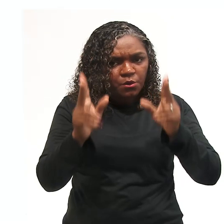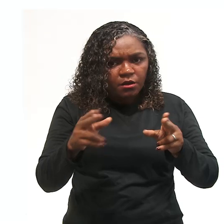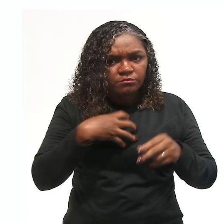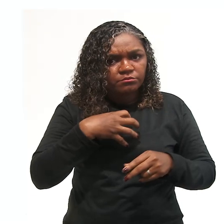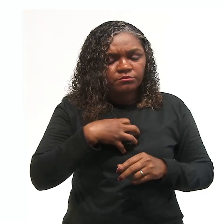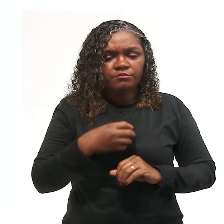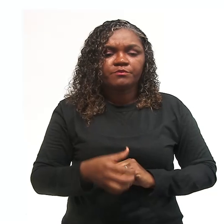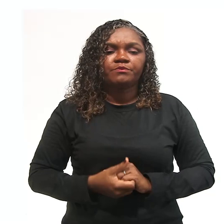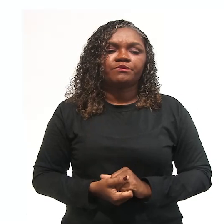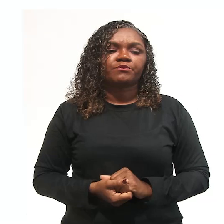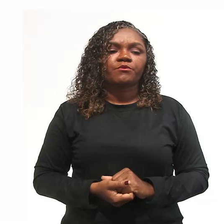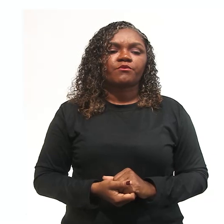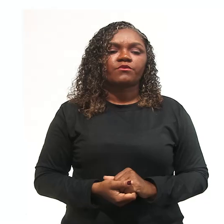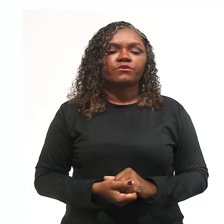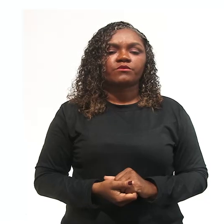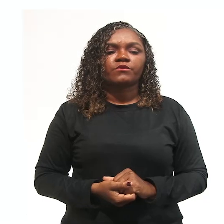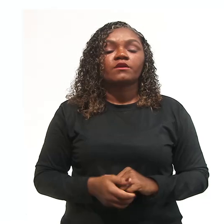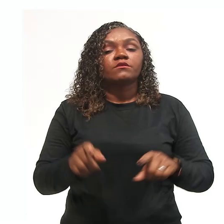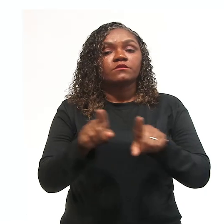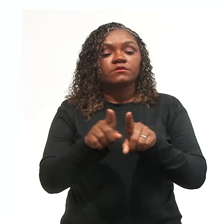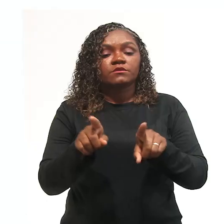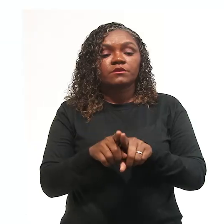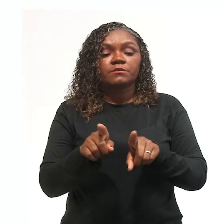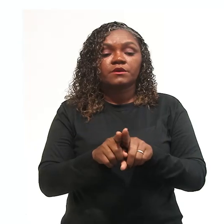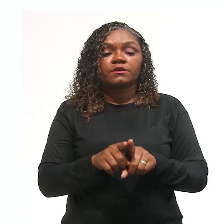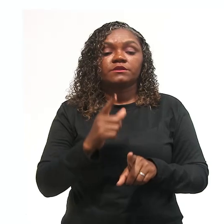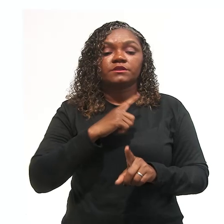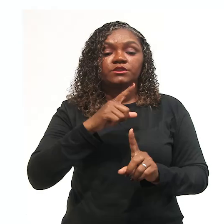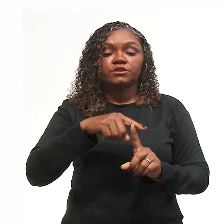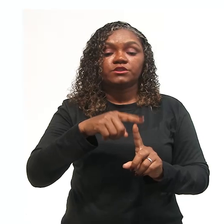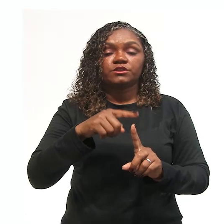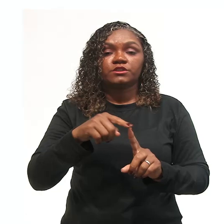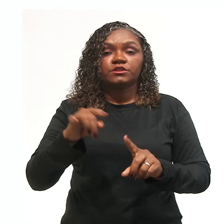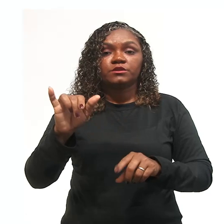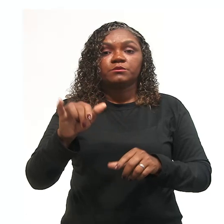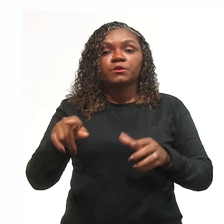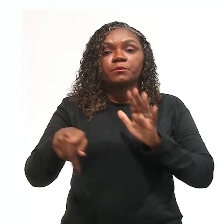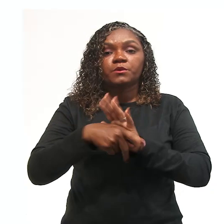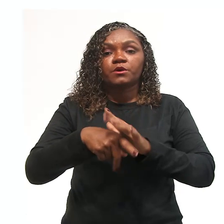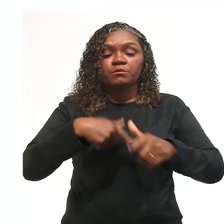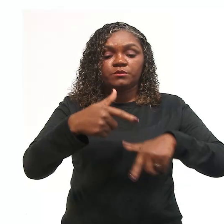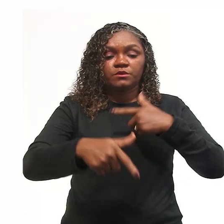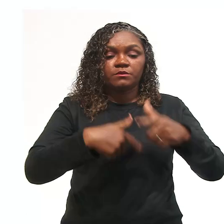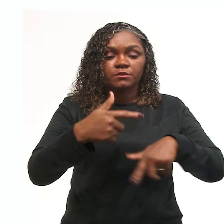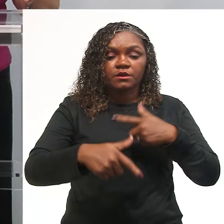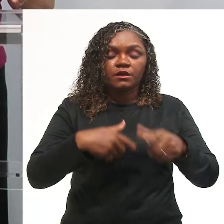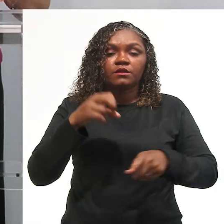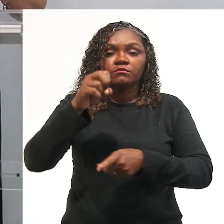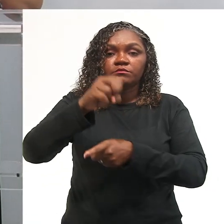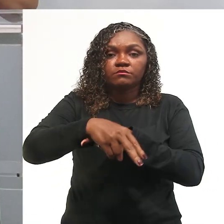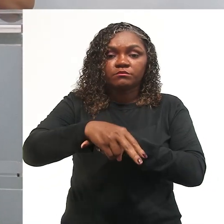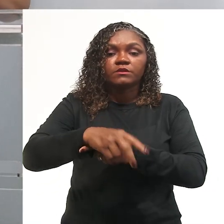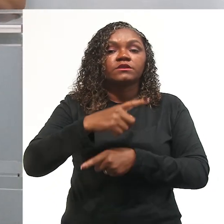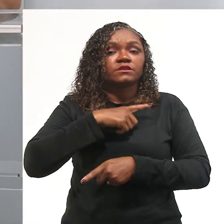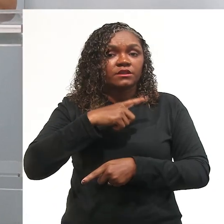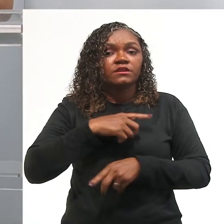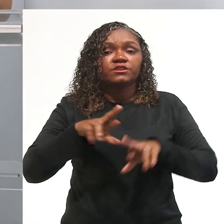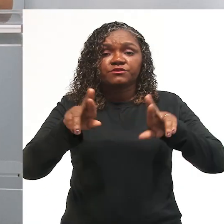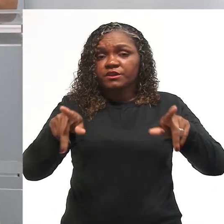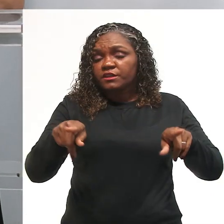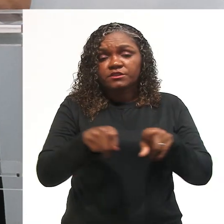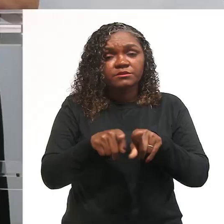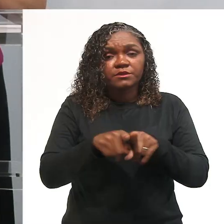temos também novos formatos de empregos e novos formatos de trabalho também. Coisas que antes